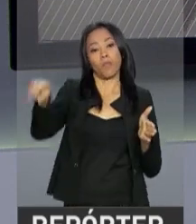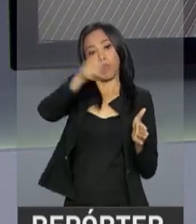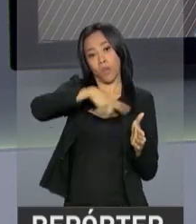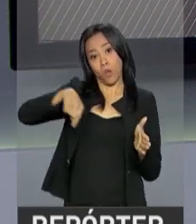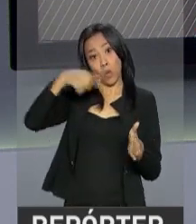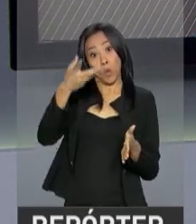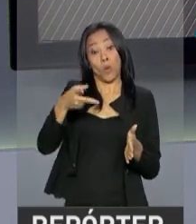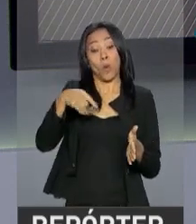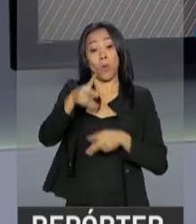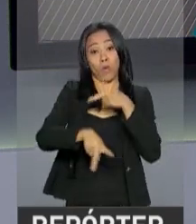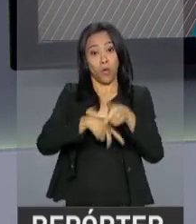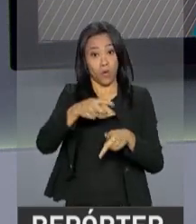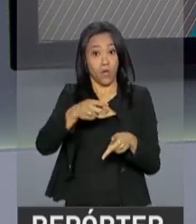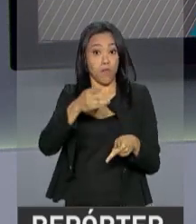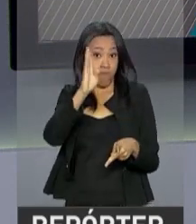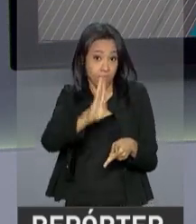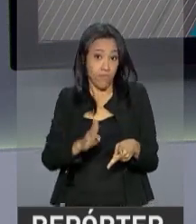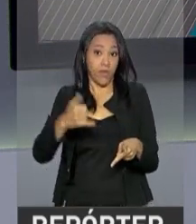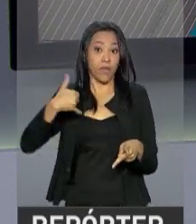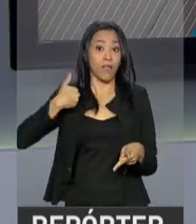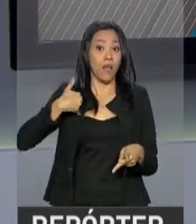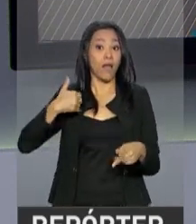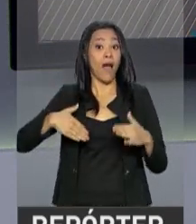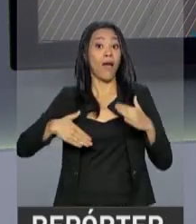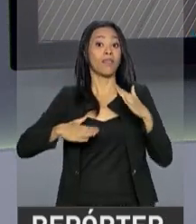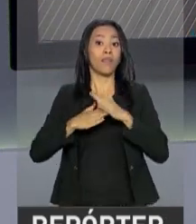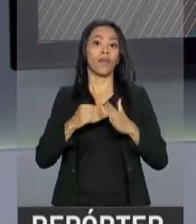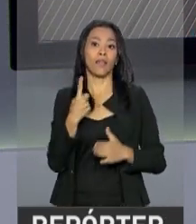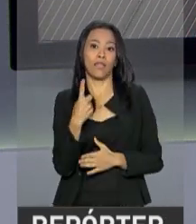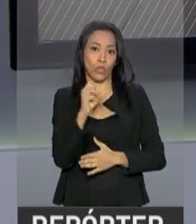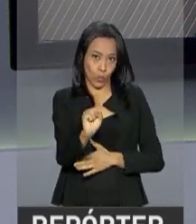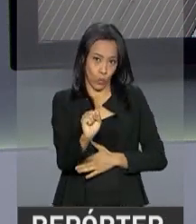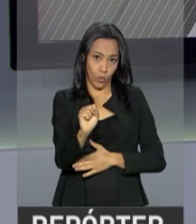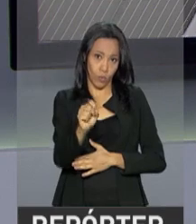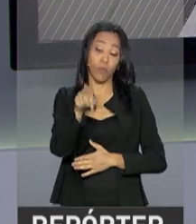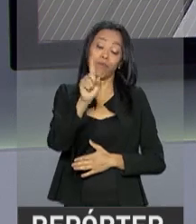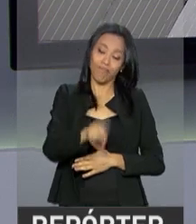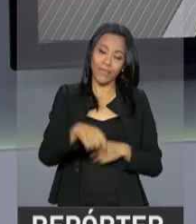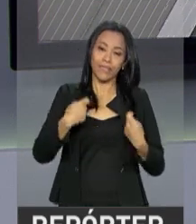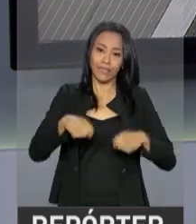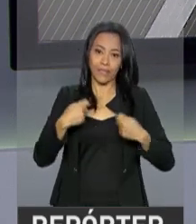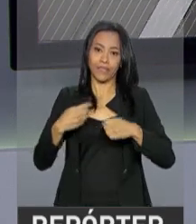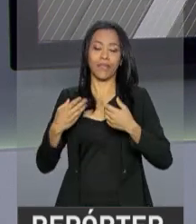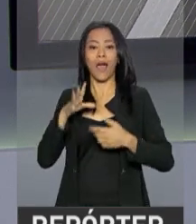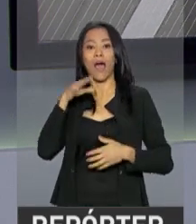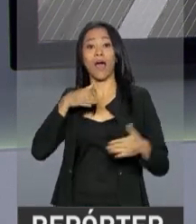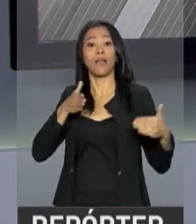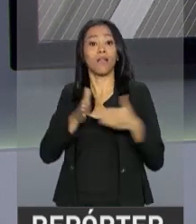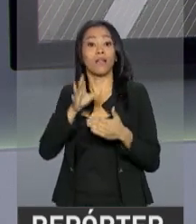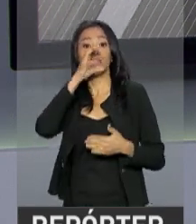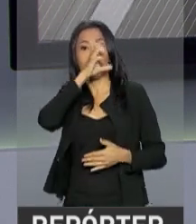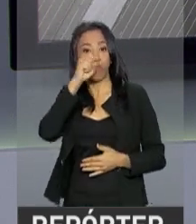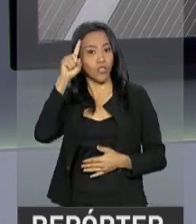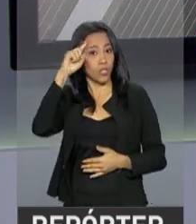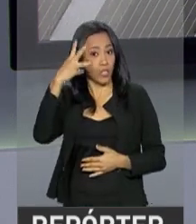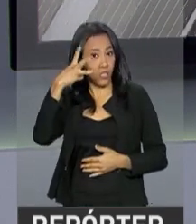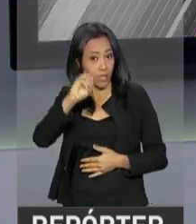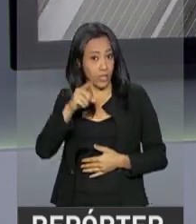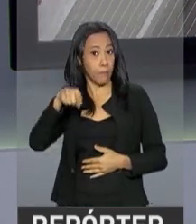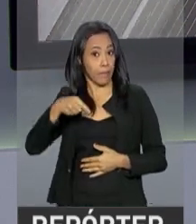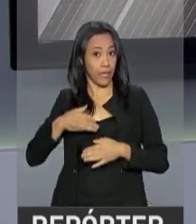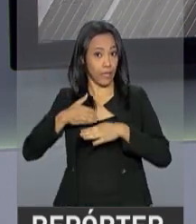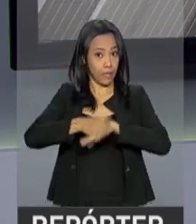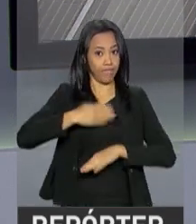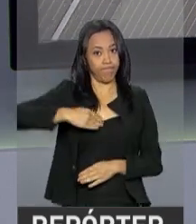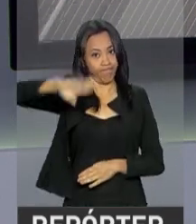anos em 2018 tem até o próximo sábado dia 30 para fazer o alistamento militar obrigatório e atenção